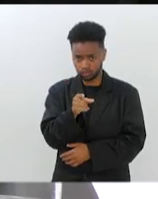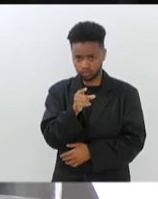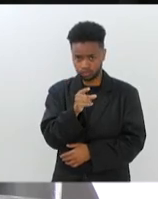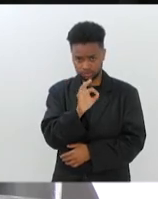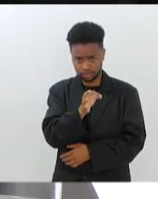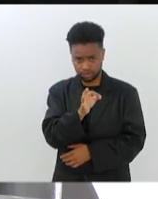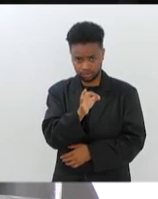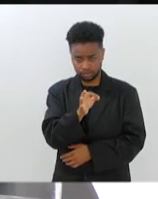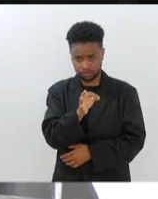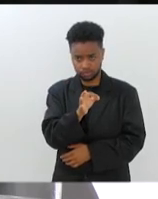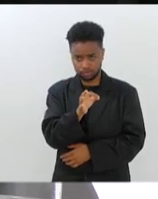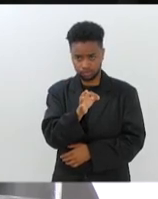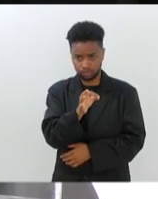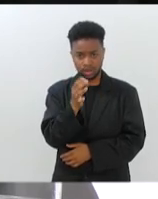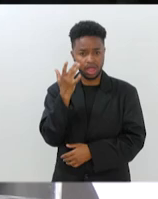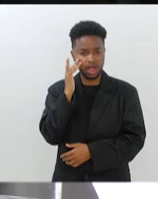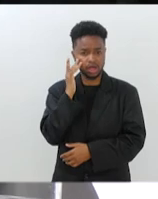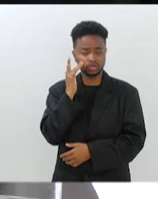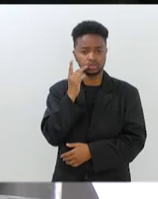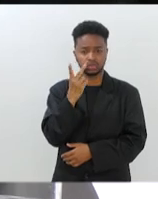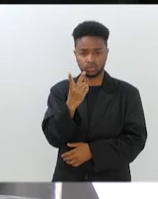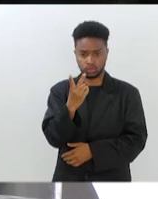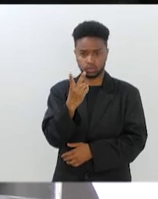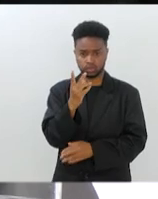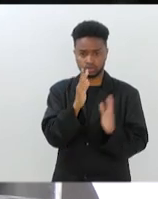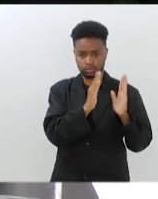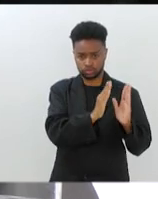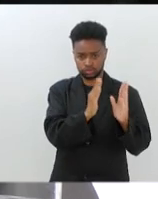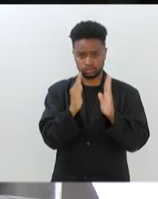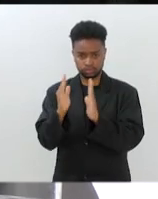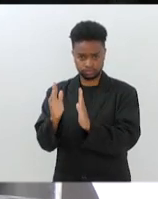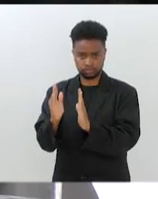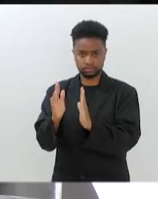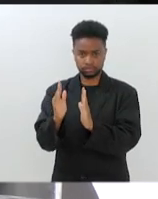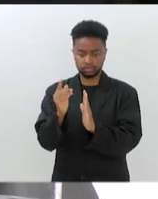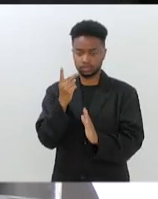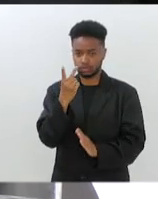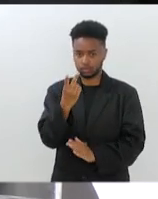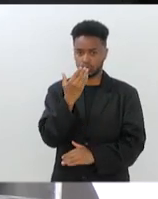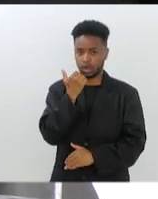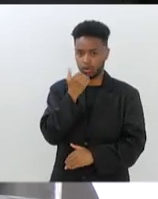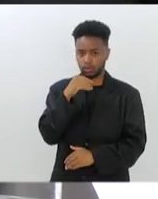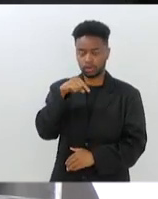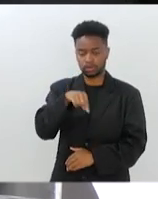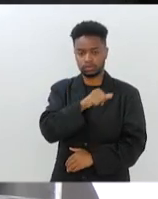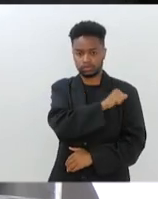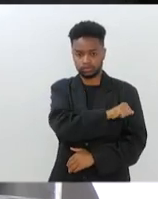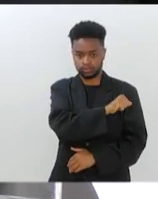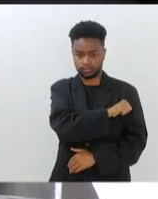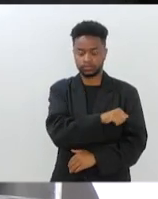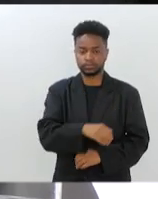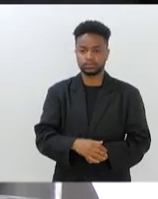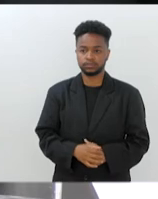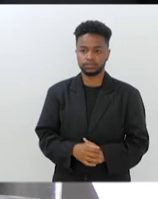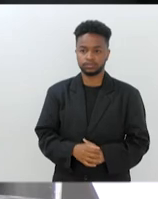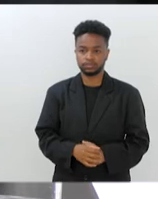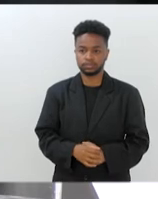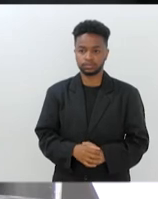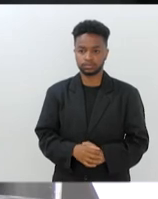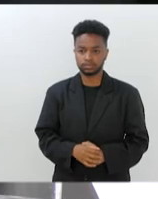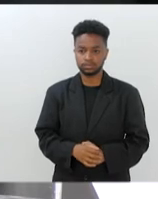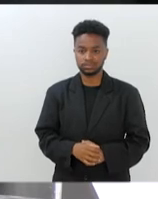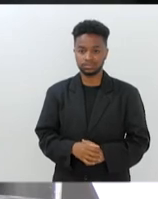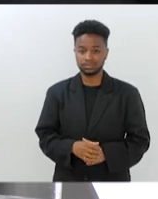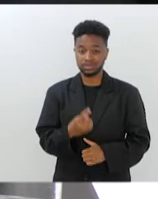almoço acho que esses foram dois foram duas etapas Na verdade dois almoços no Rio de Janeiro eh Não mas esse de